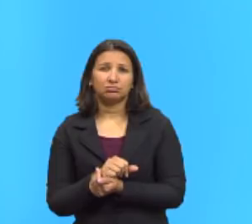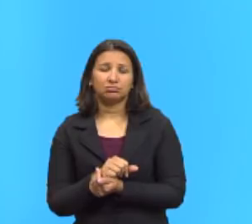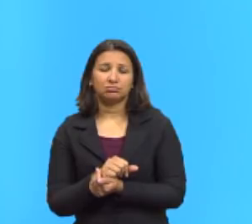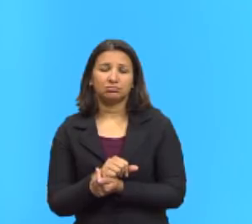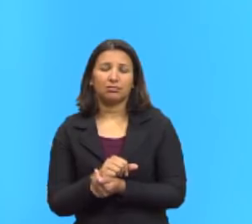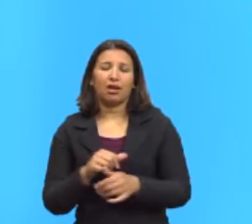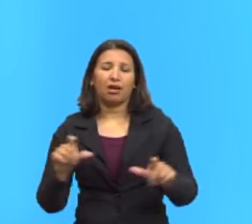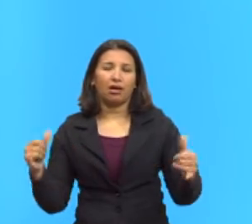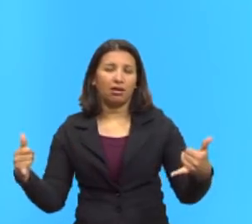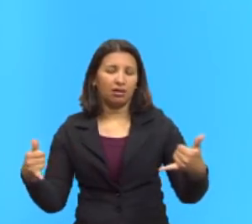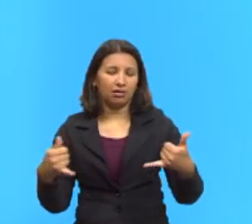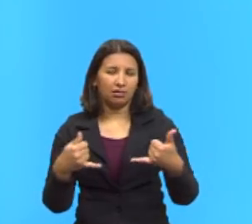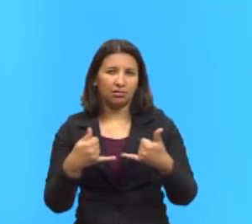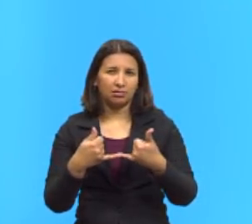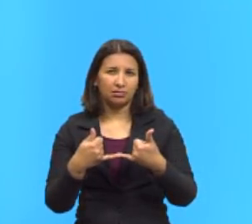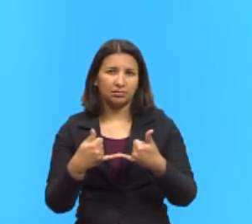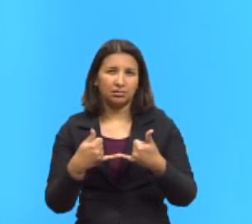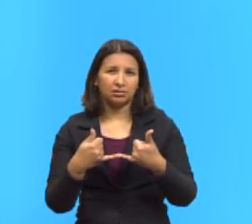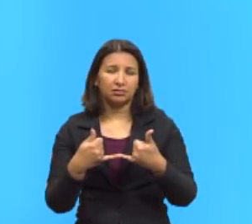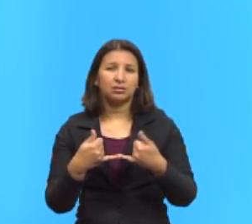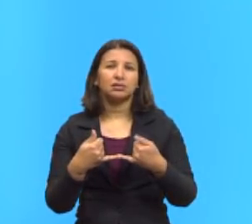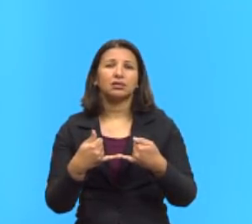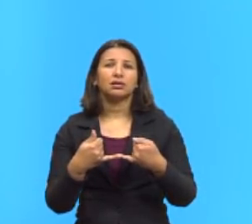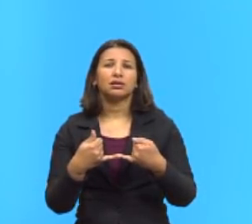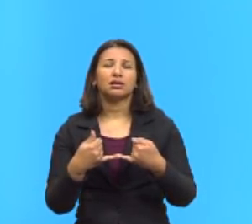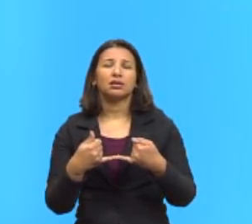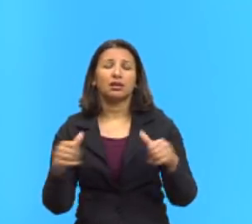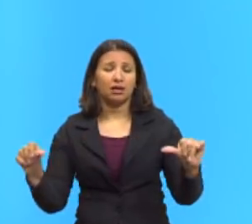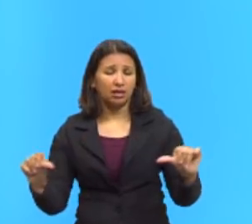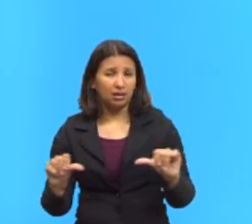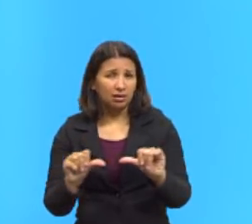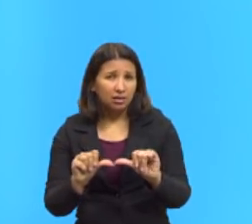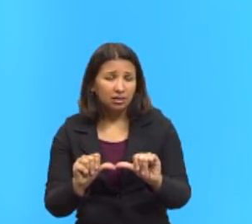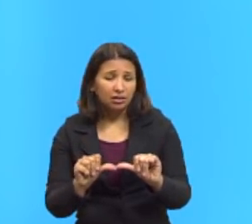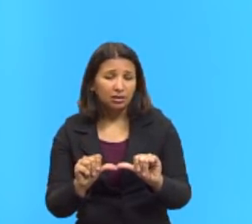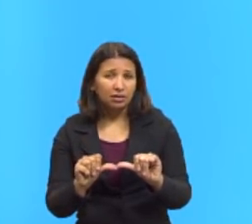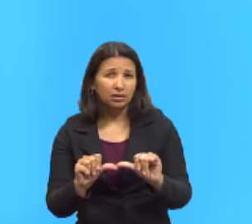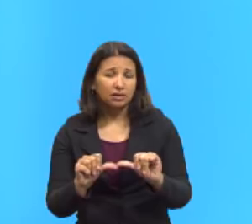simétrica à outra. As dimensões são